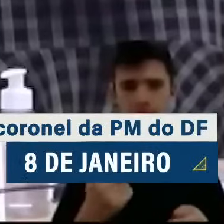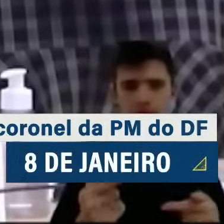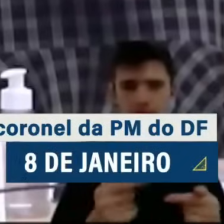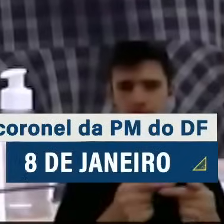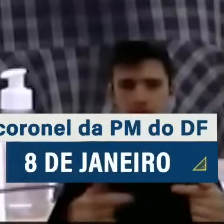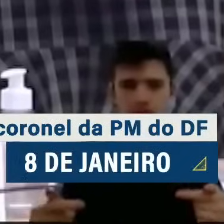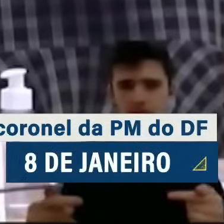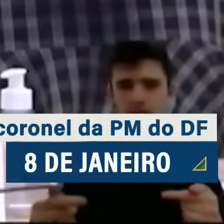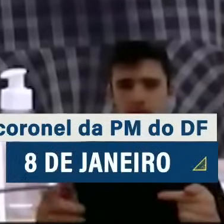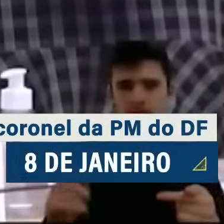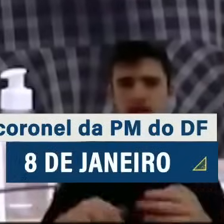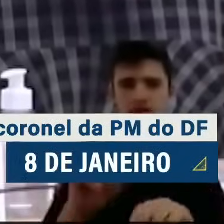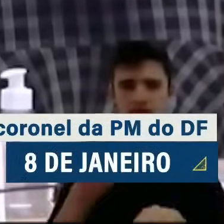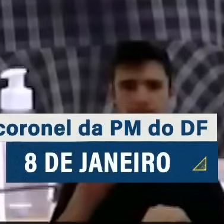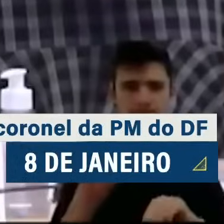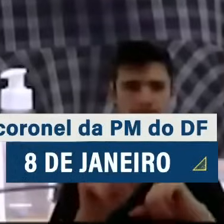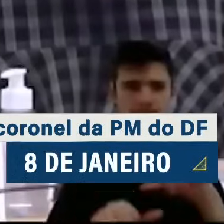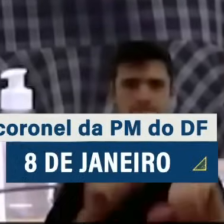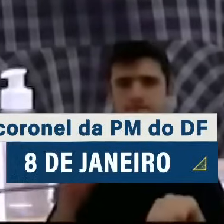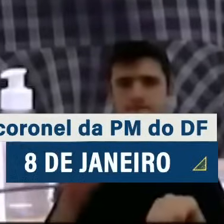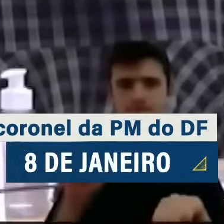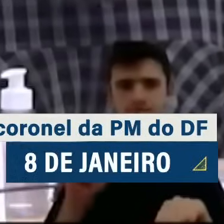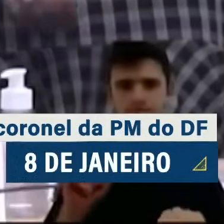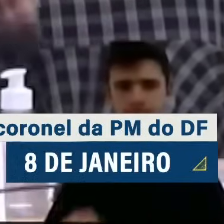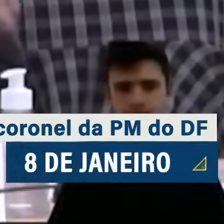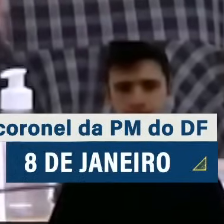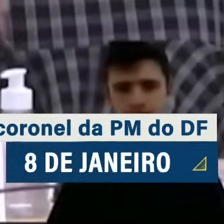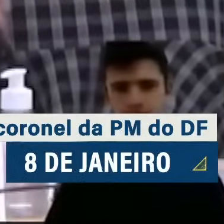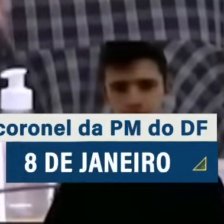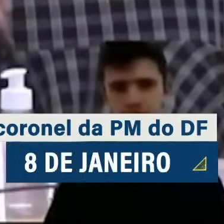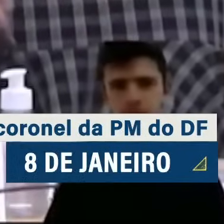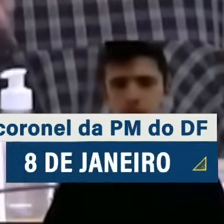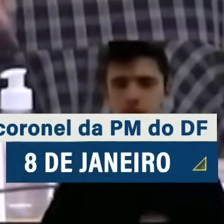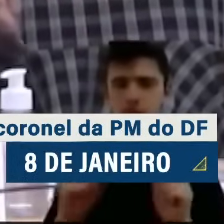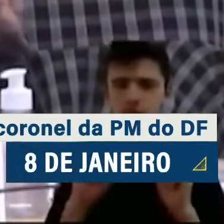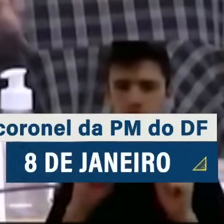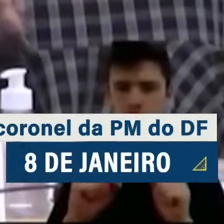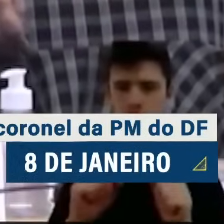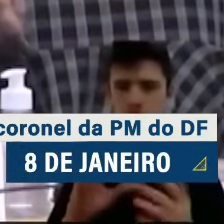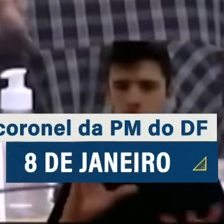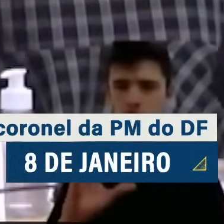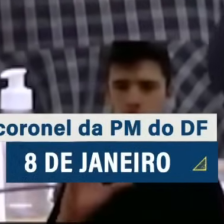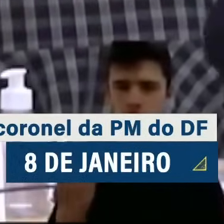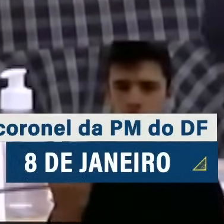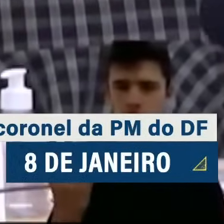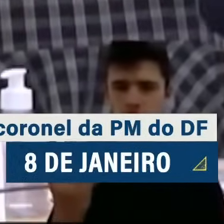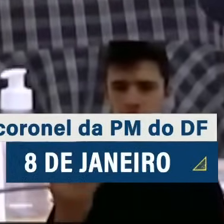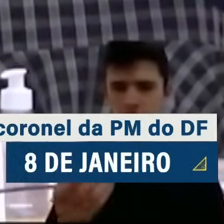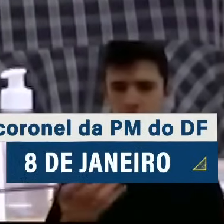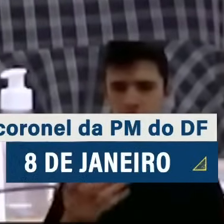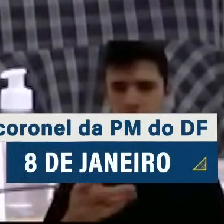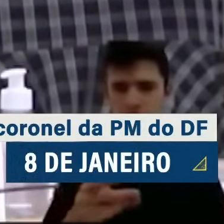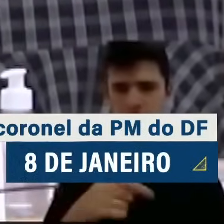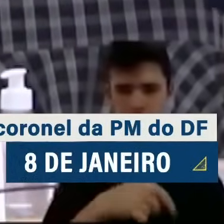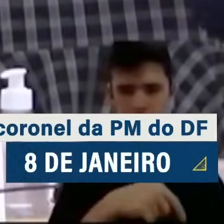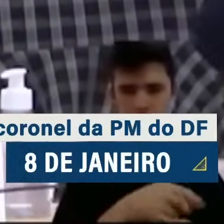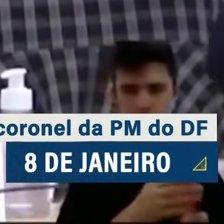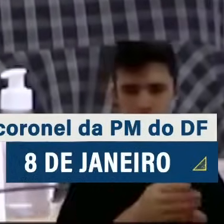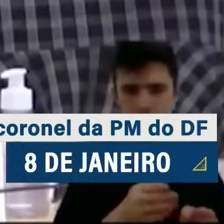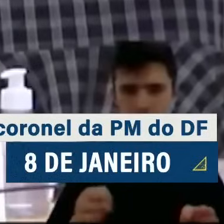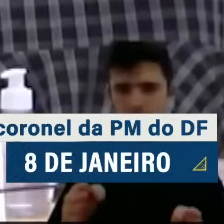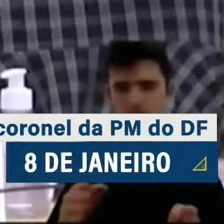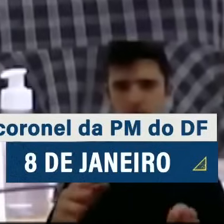na quinta-feira é a vez da comissão ouvir o general Gonçalves Dias ele o chefe do gabinete de segurança